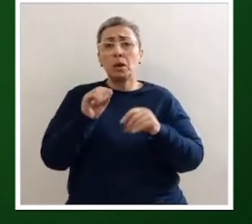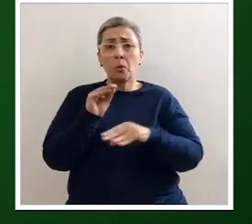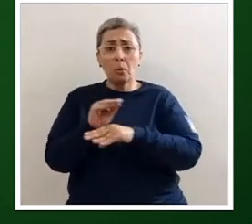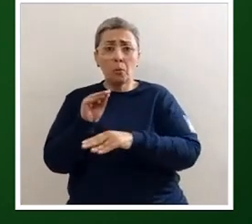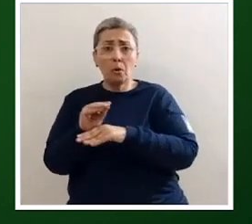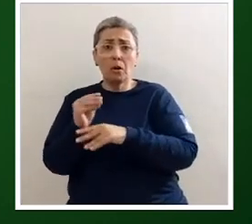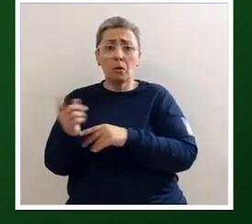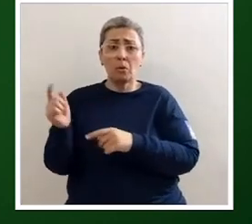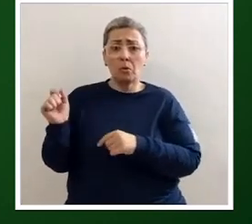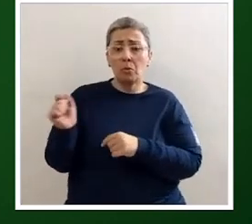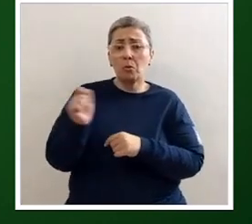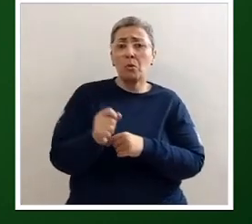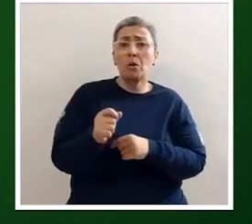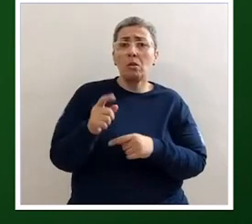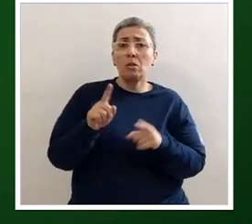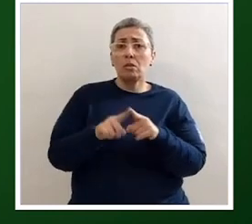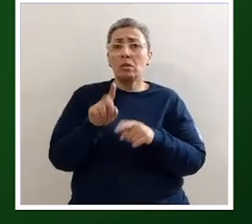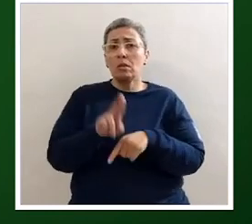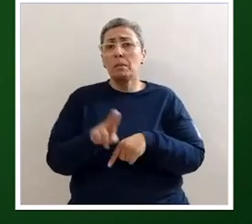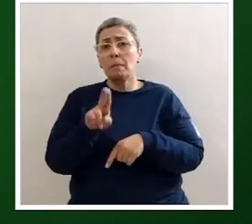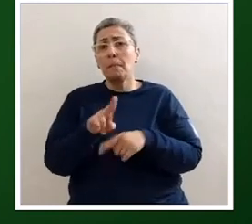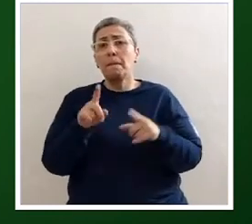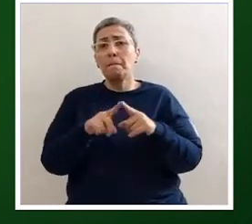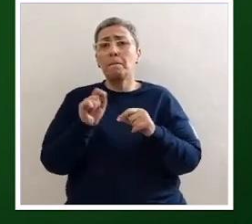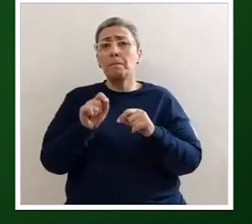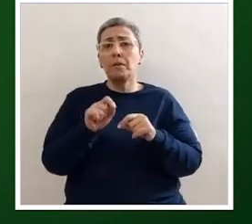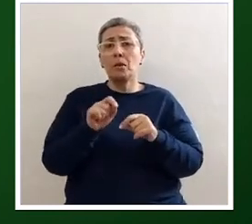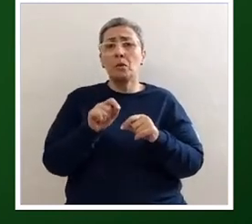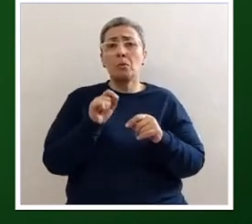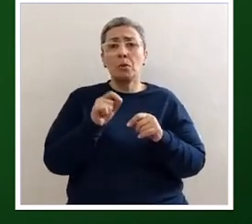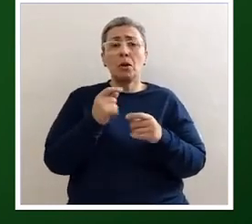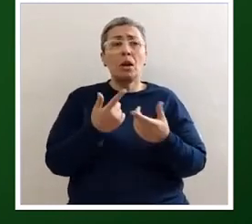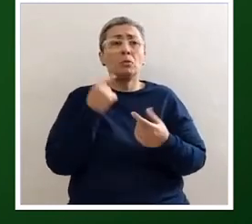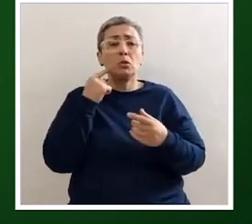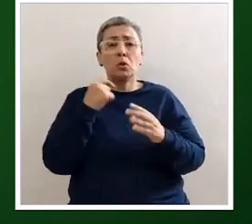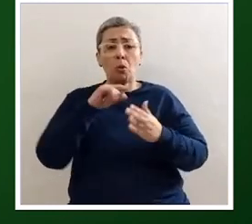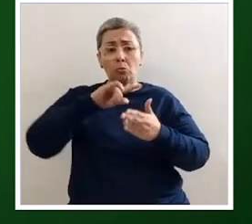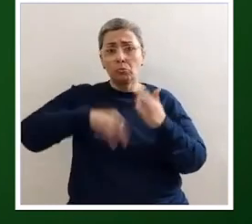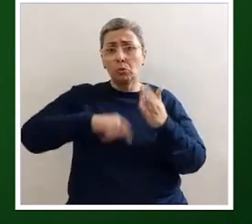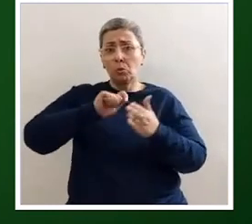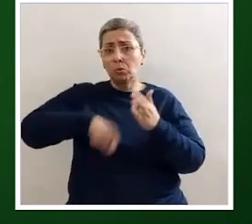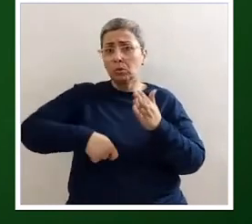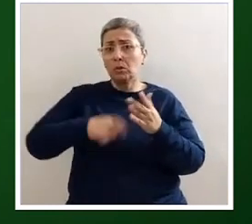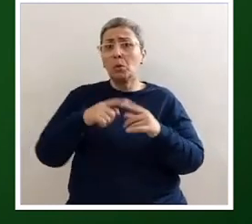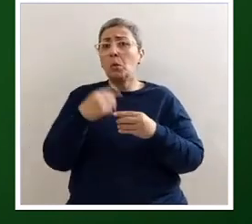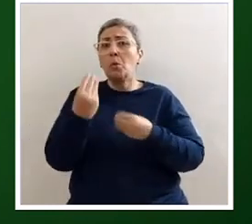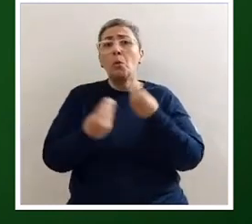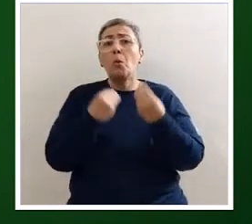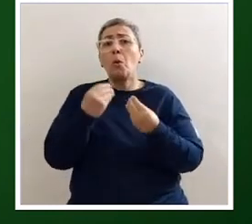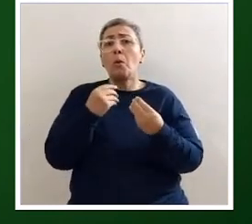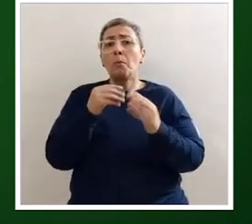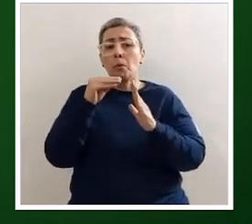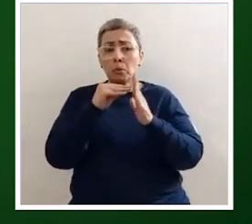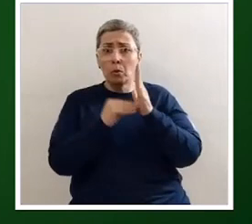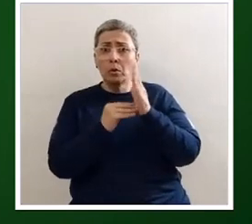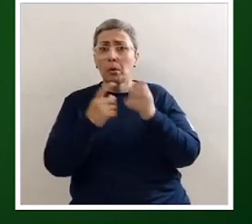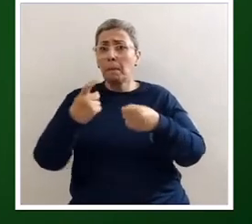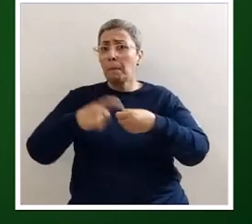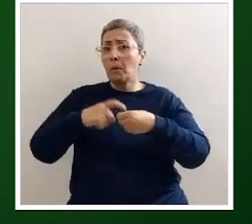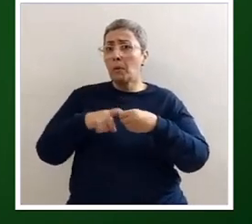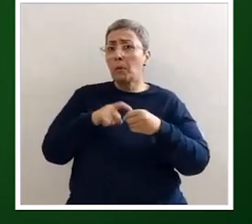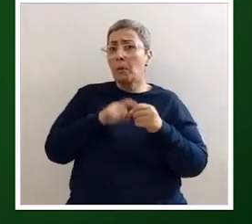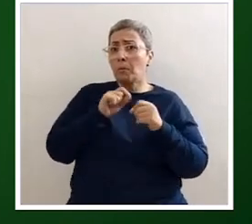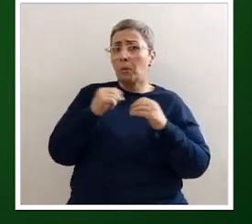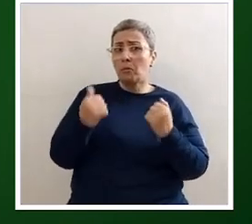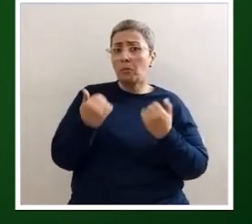eles vinham através de pregões eletrônicos mas eu queria que comentasse um pouco como é que se constituíam essas parcerias com